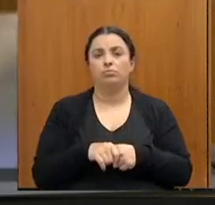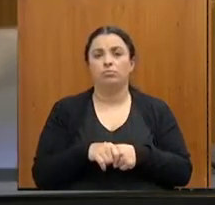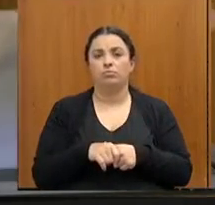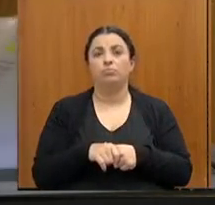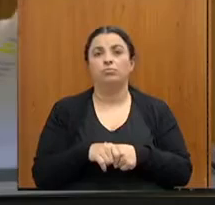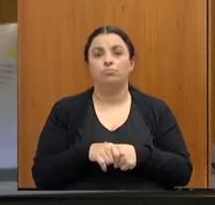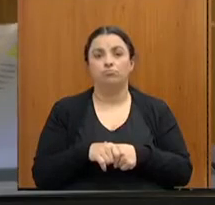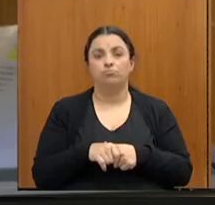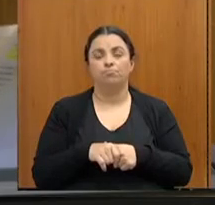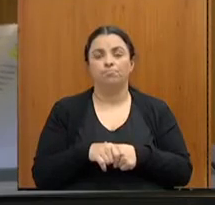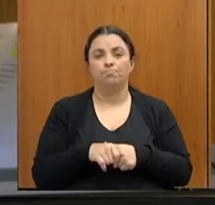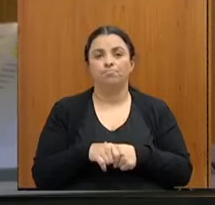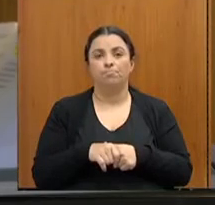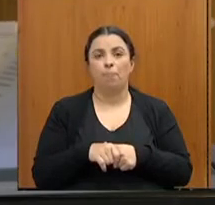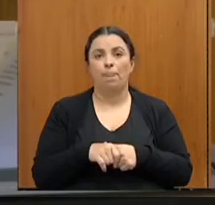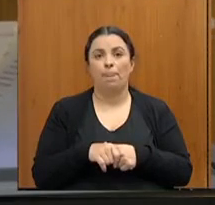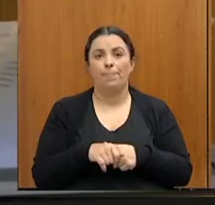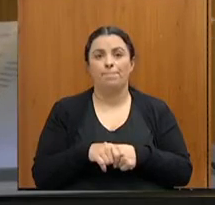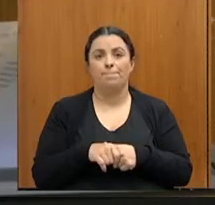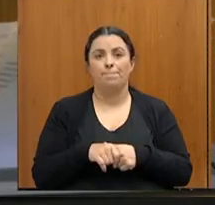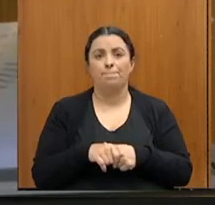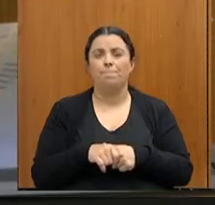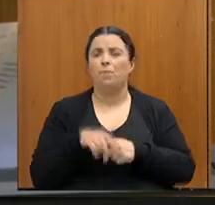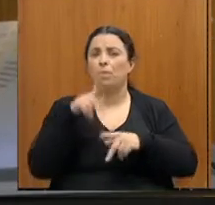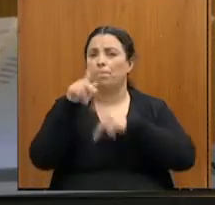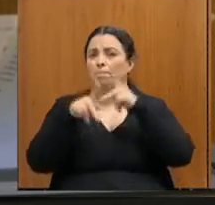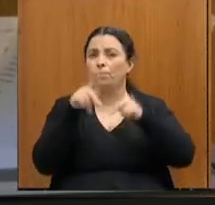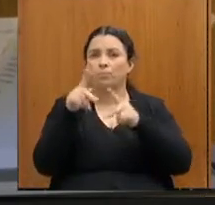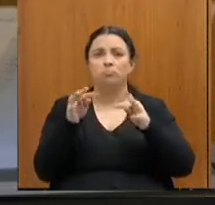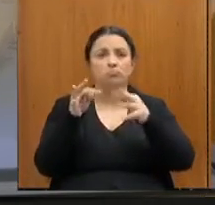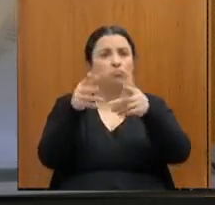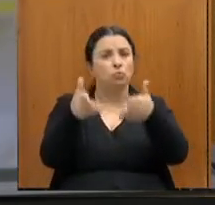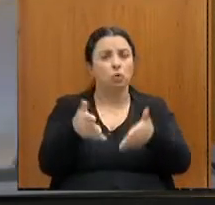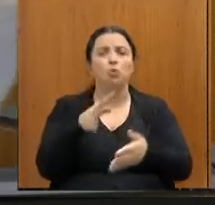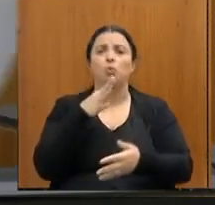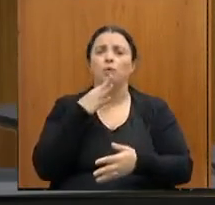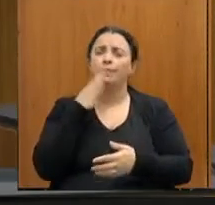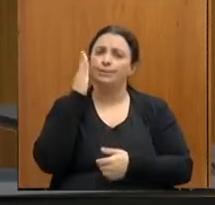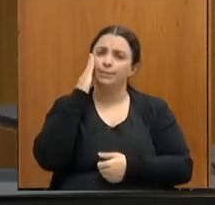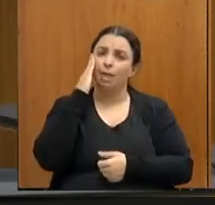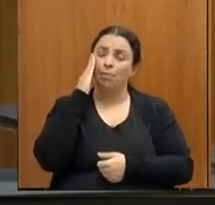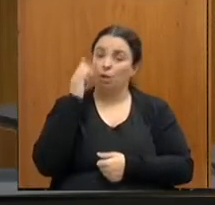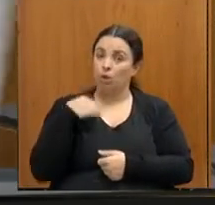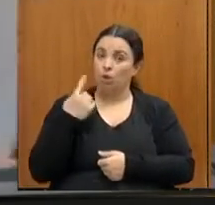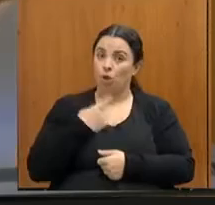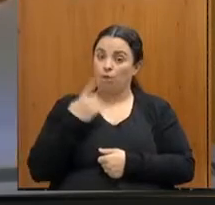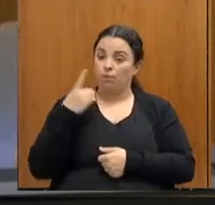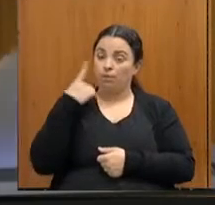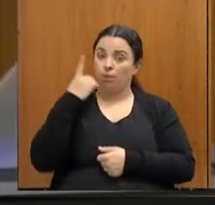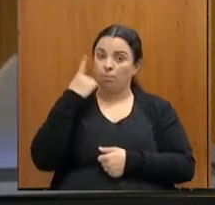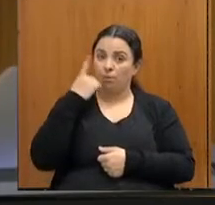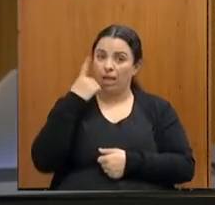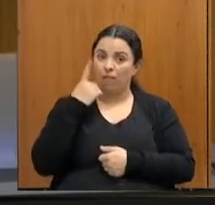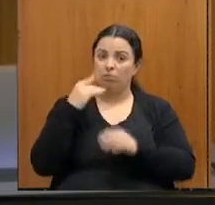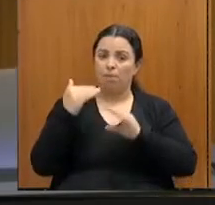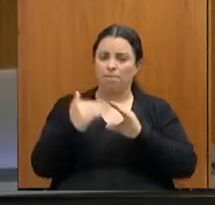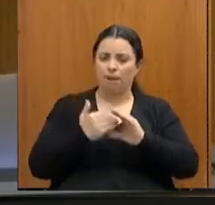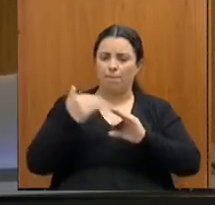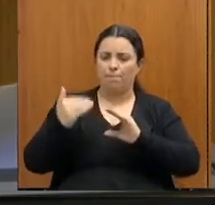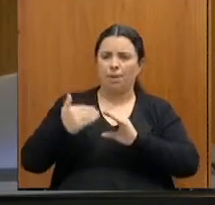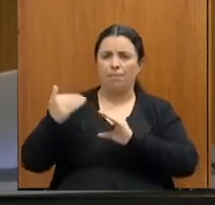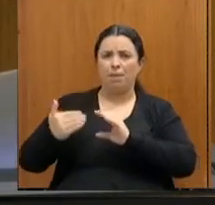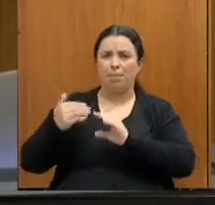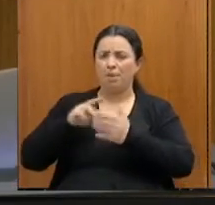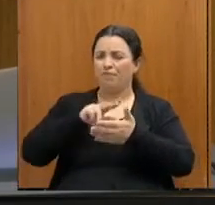é bem eu te conhecimento público que nós deputados Se temos recebido uma série de documentos